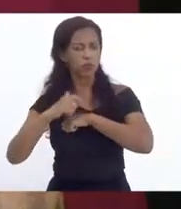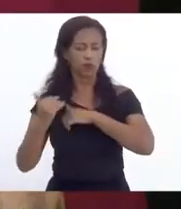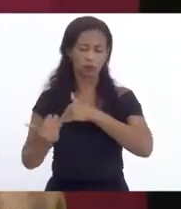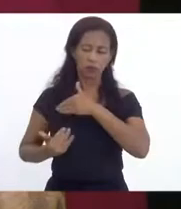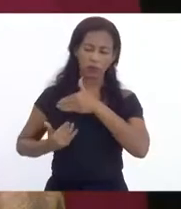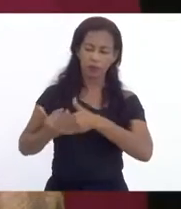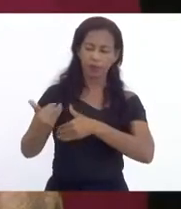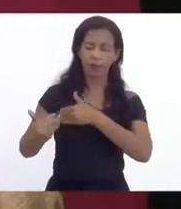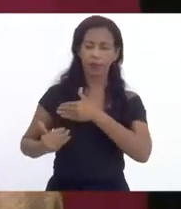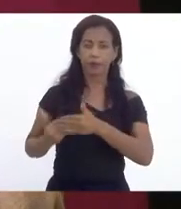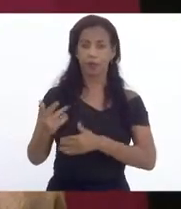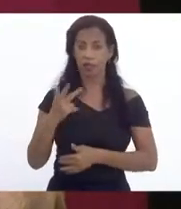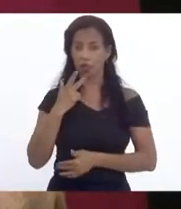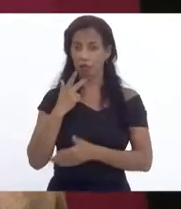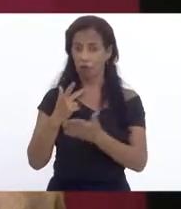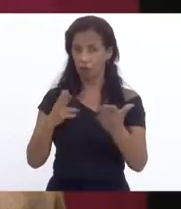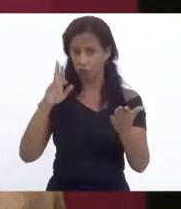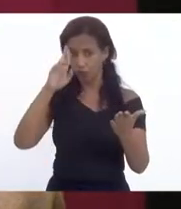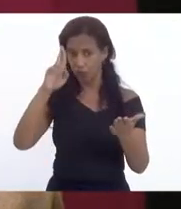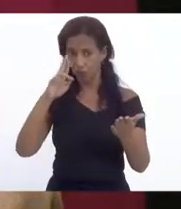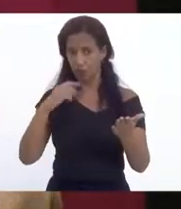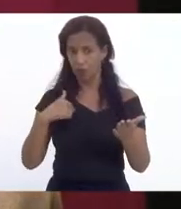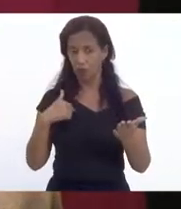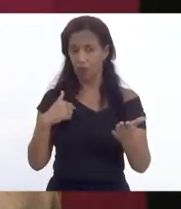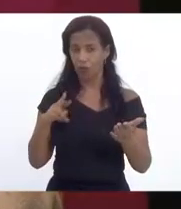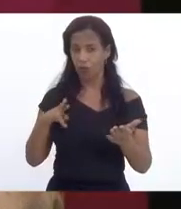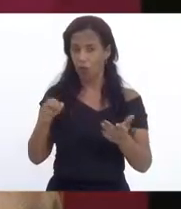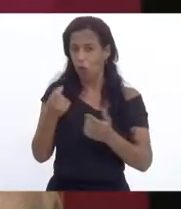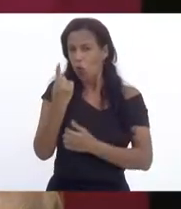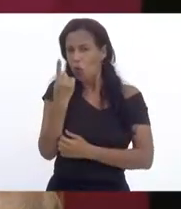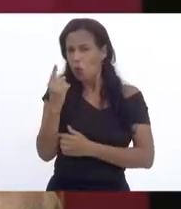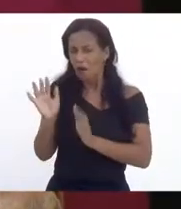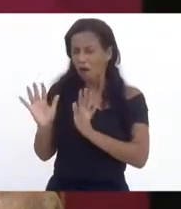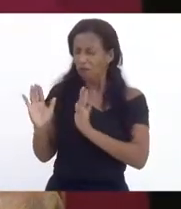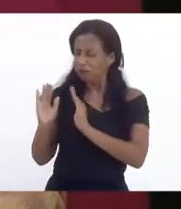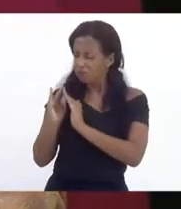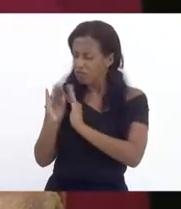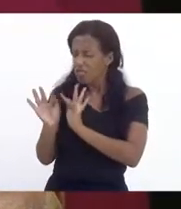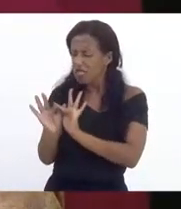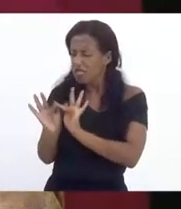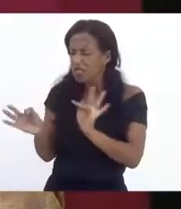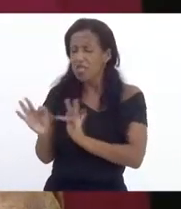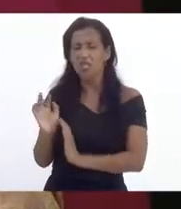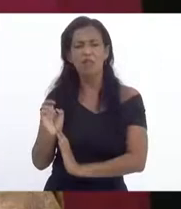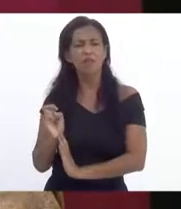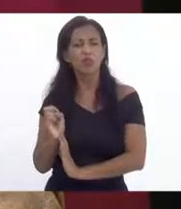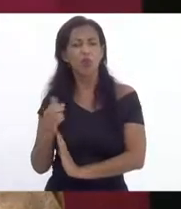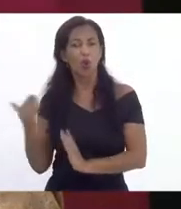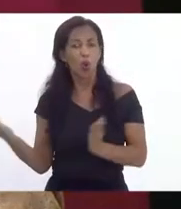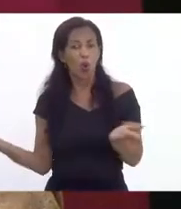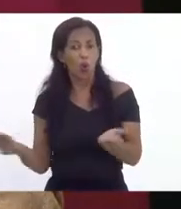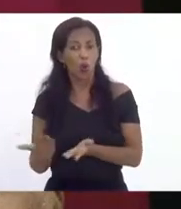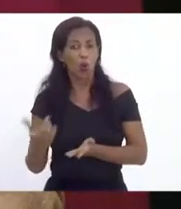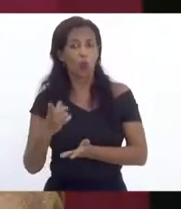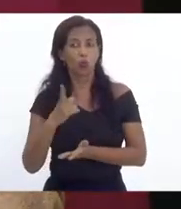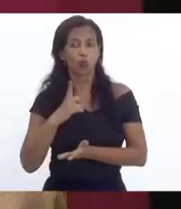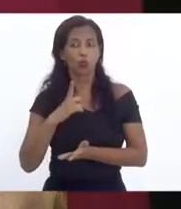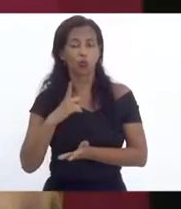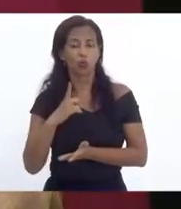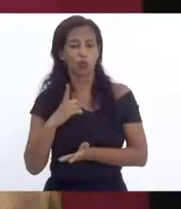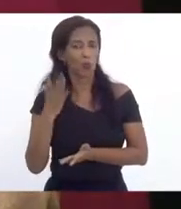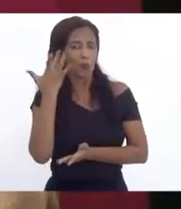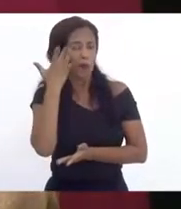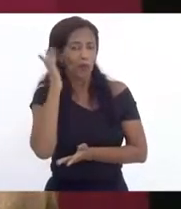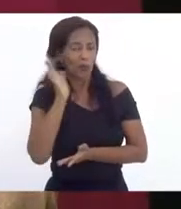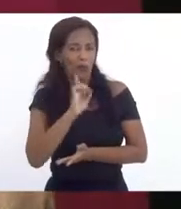desenvolvendo. E vou dizer ao senhor, meu negócio começou de uma vendinha simples. Hoje, eu tenho esse negócio, mas não acho